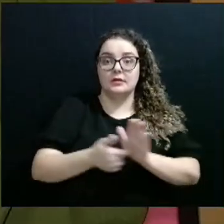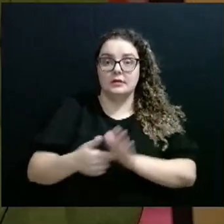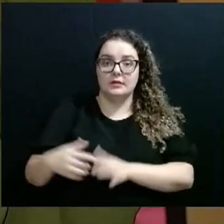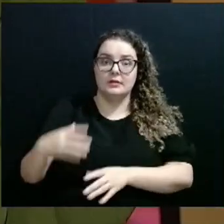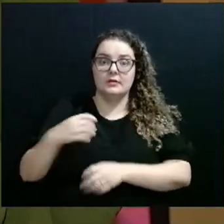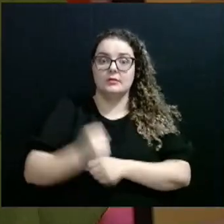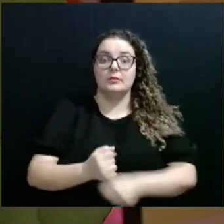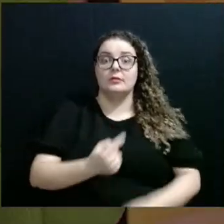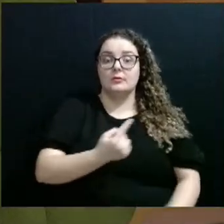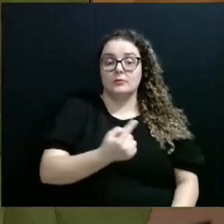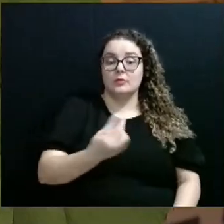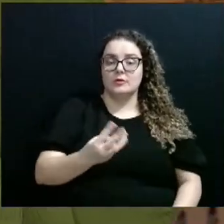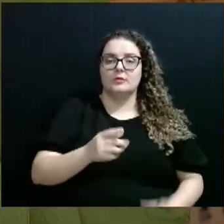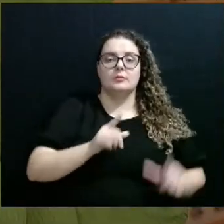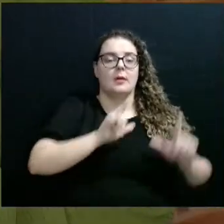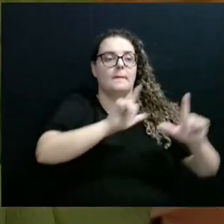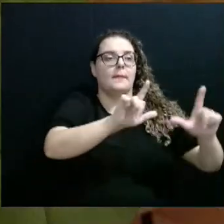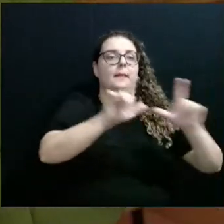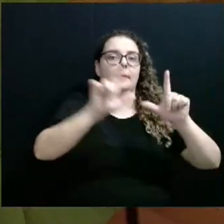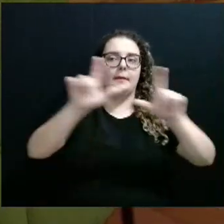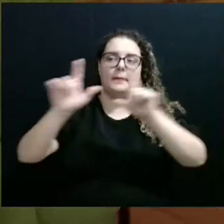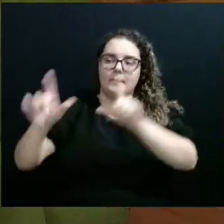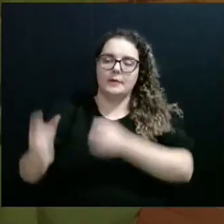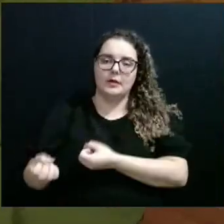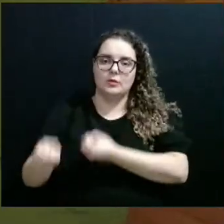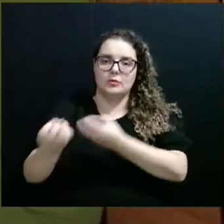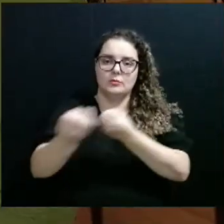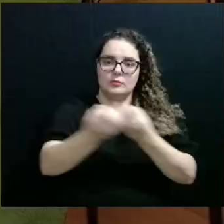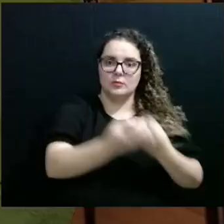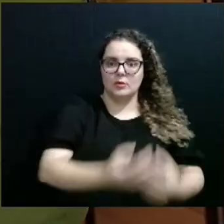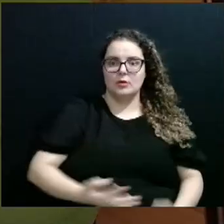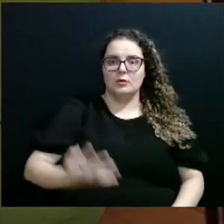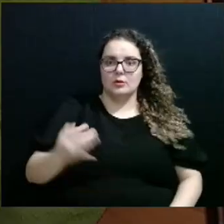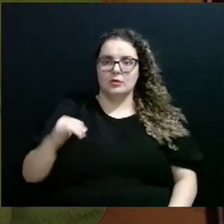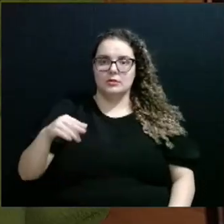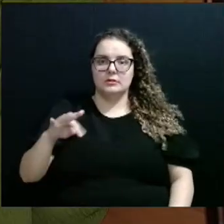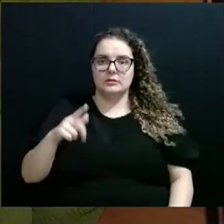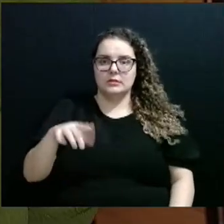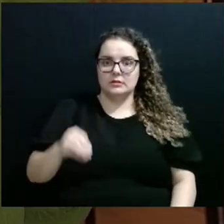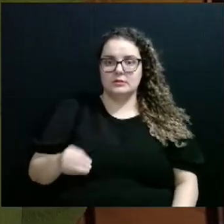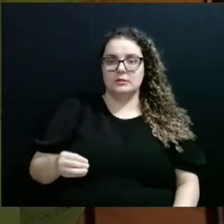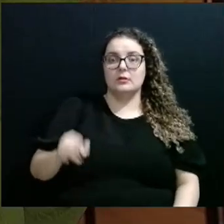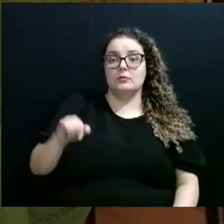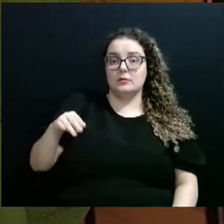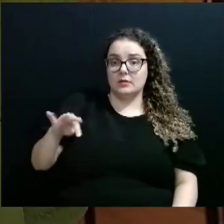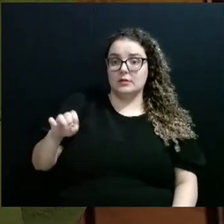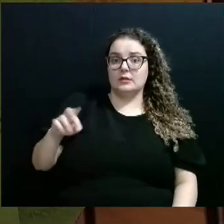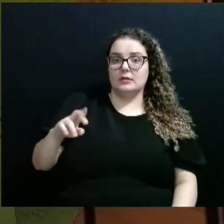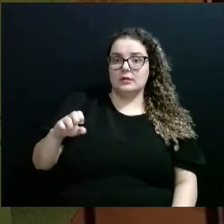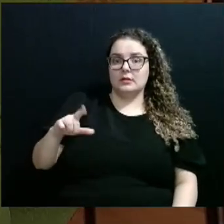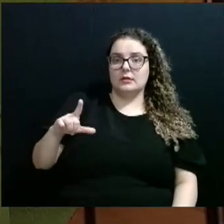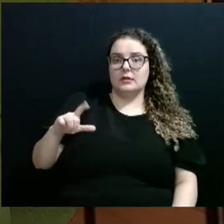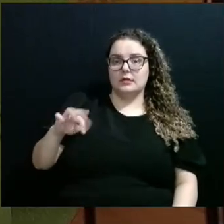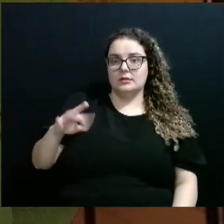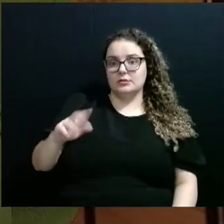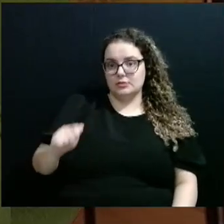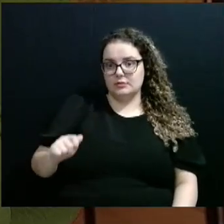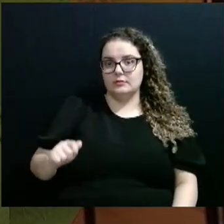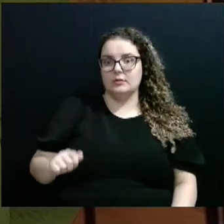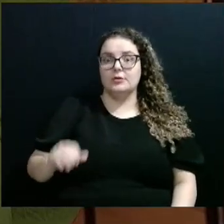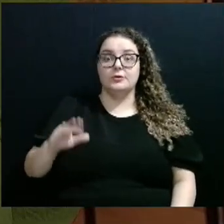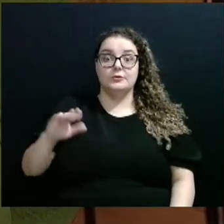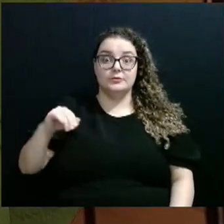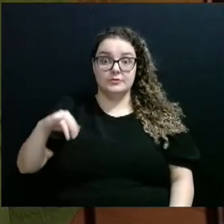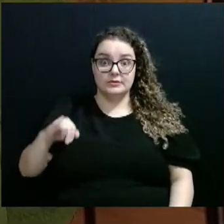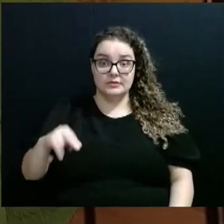painéis informativos, 4 instalações interativas e o Cine Fênix, a menor sala de cinema de